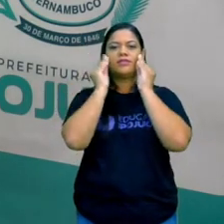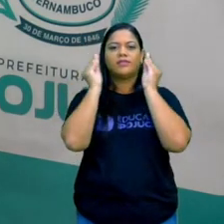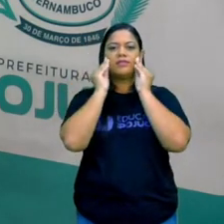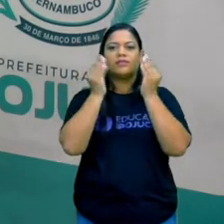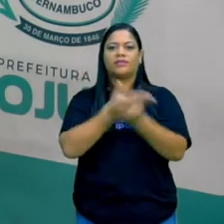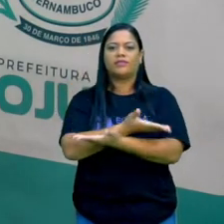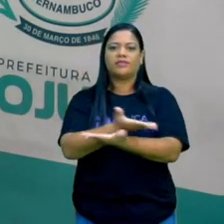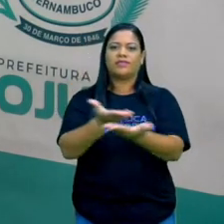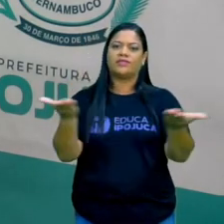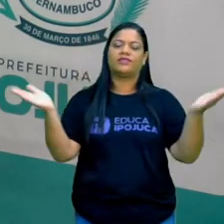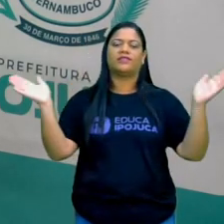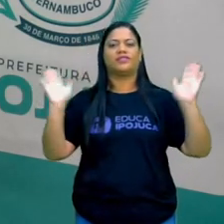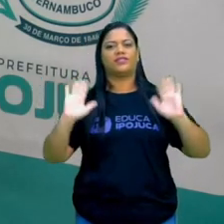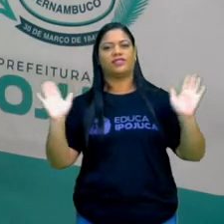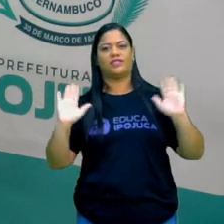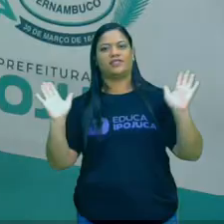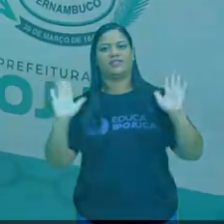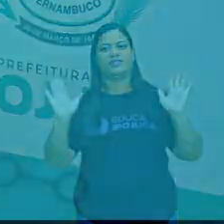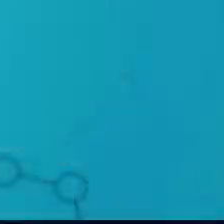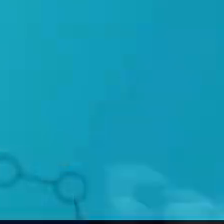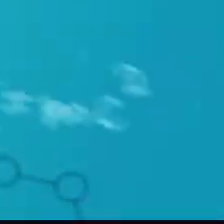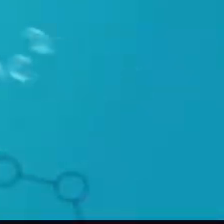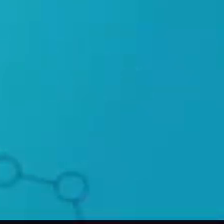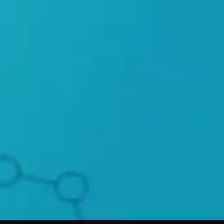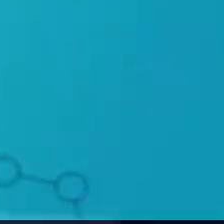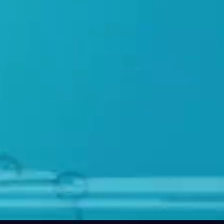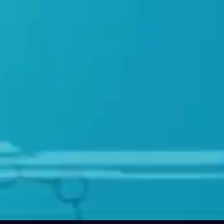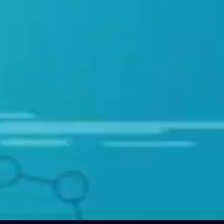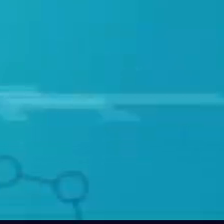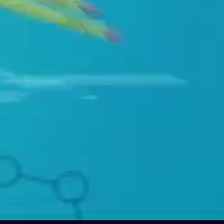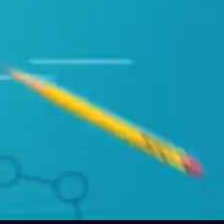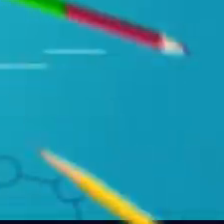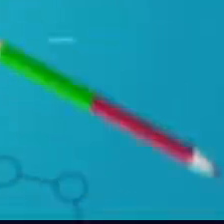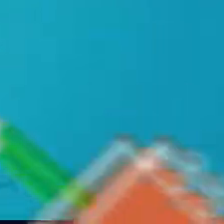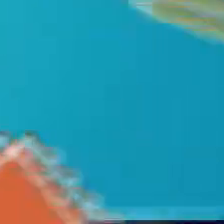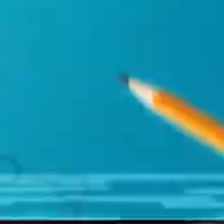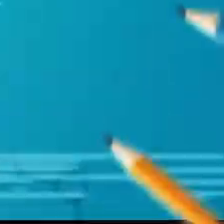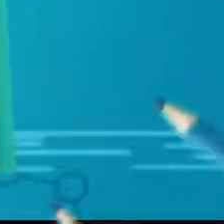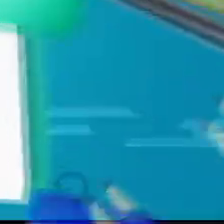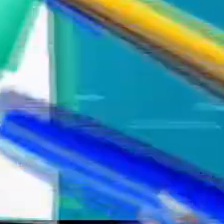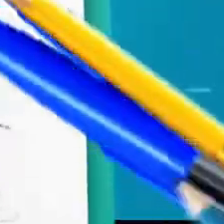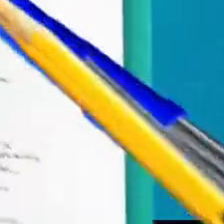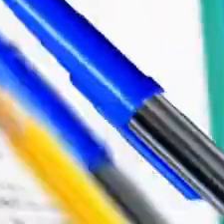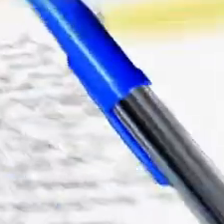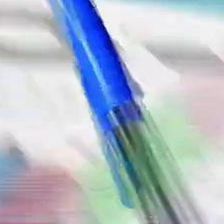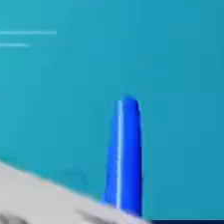beijo grande para vocês e até a próxima aula.